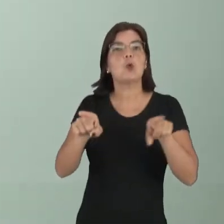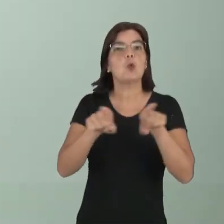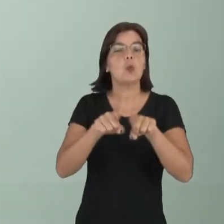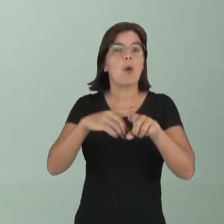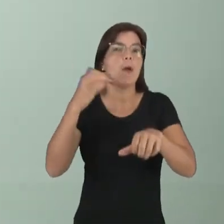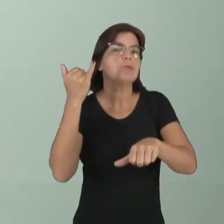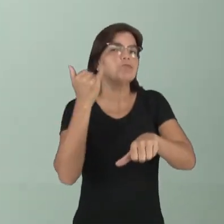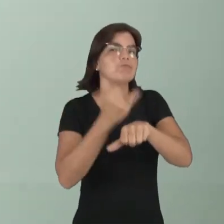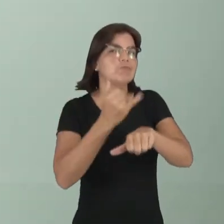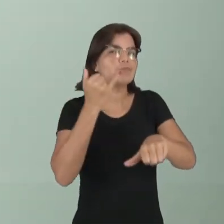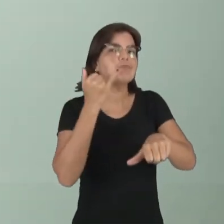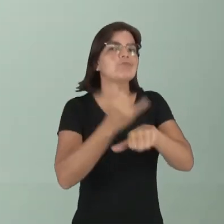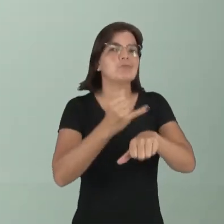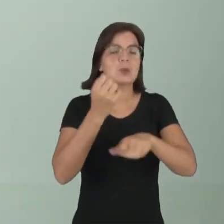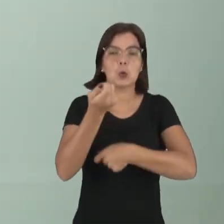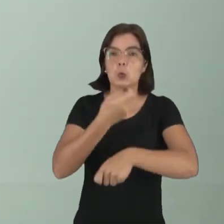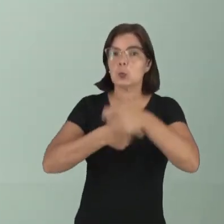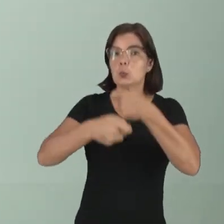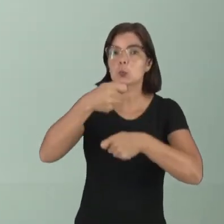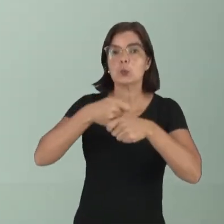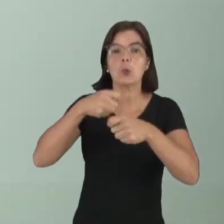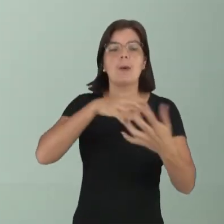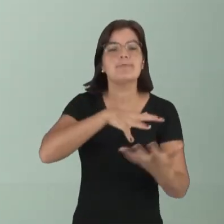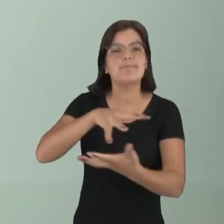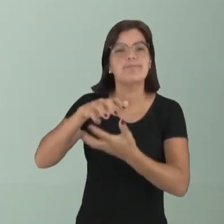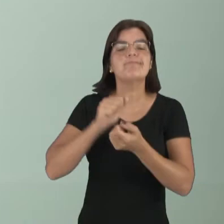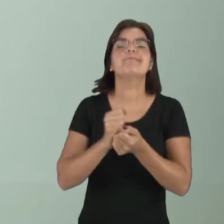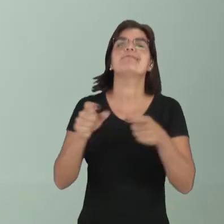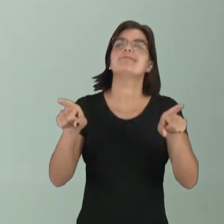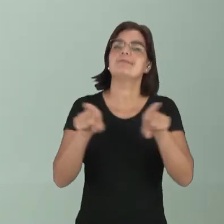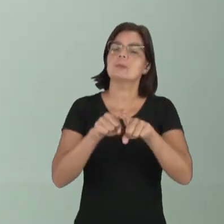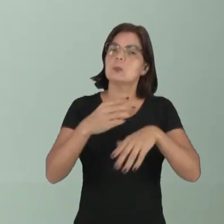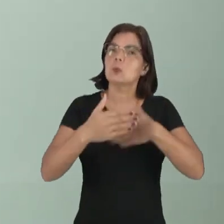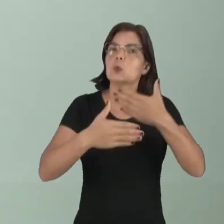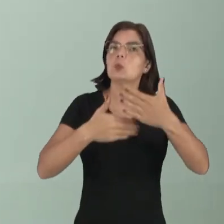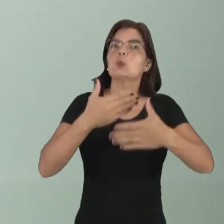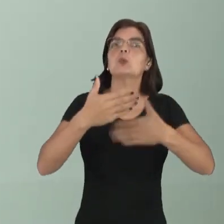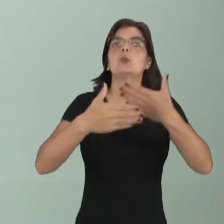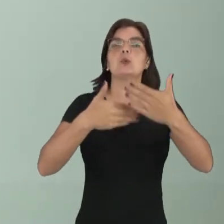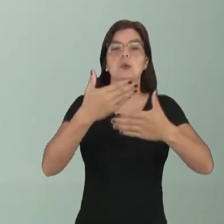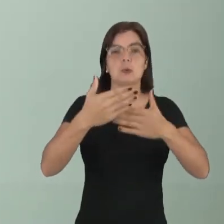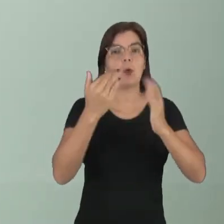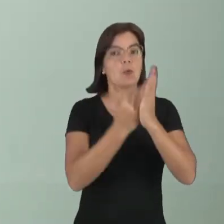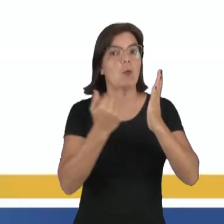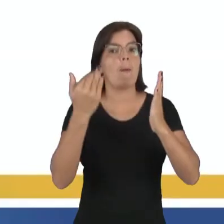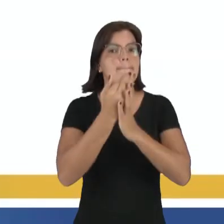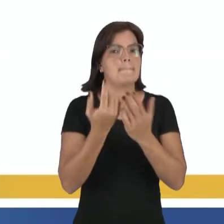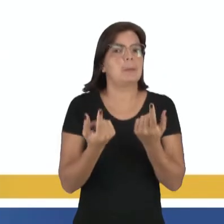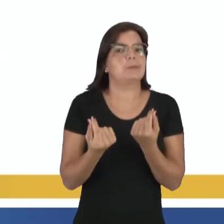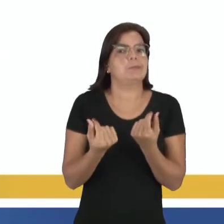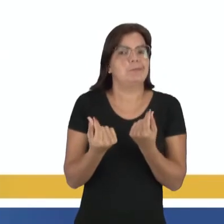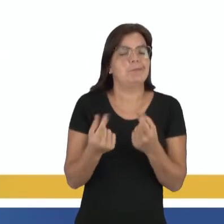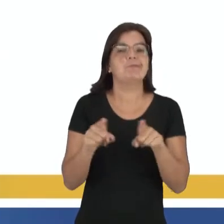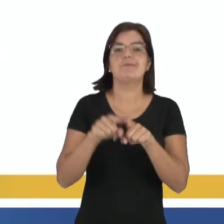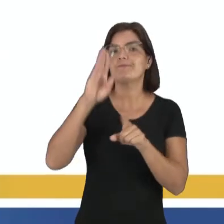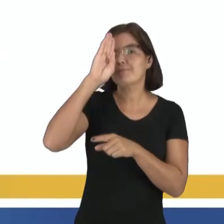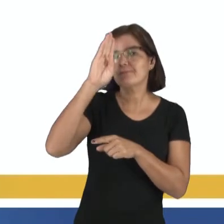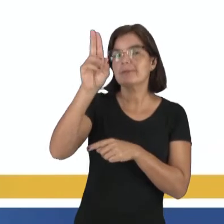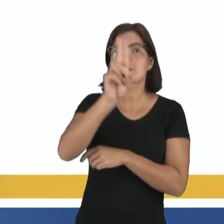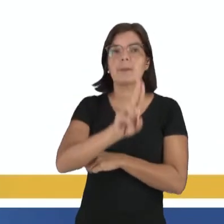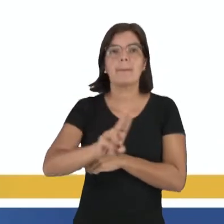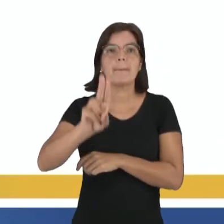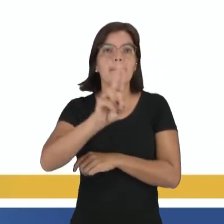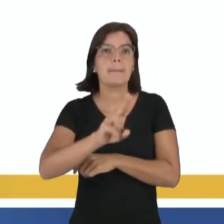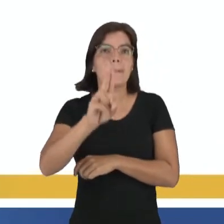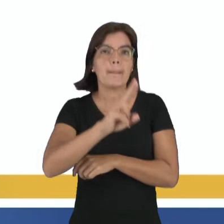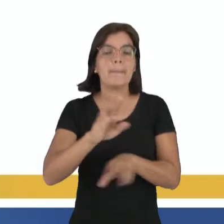o ferro, que é um dos motores da economia mundial, também está em processo de aumento de preço. Então, a principal utilização